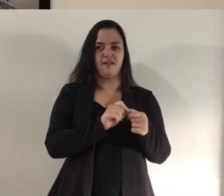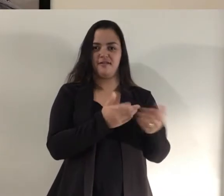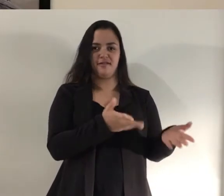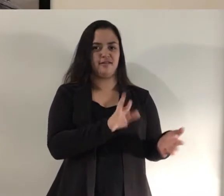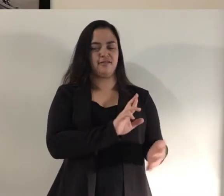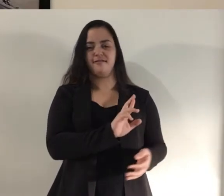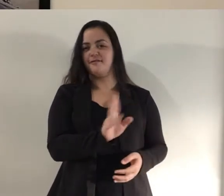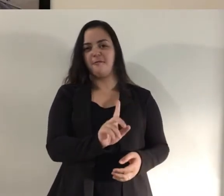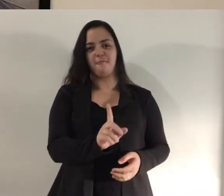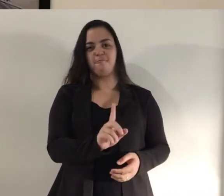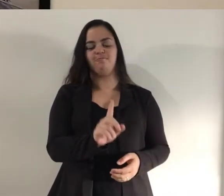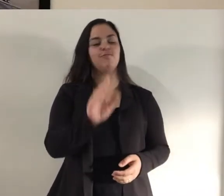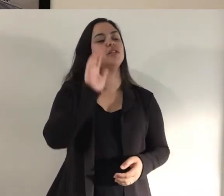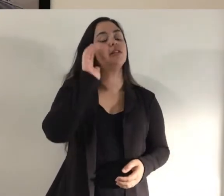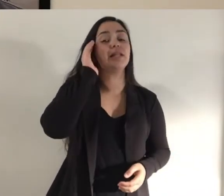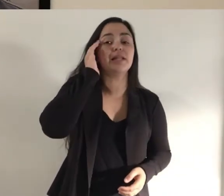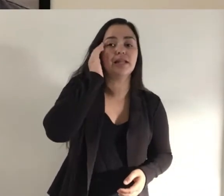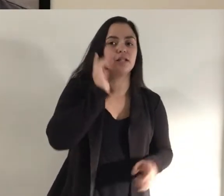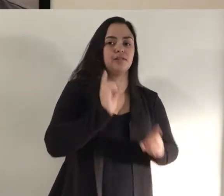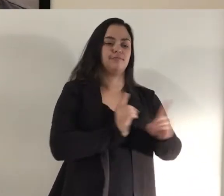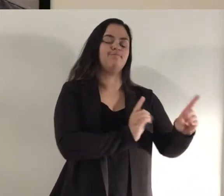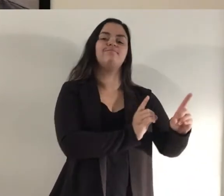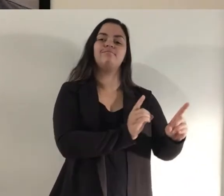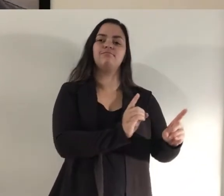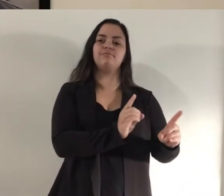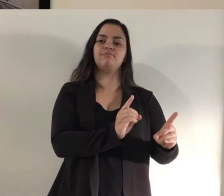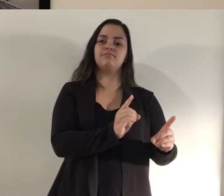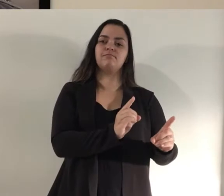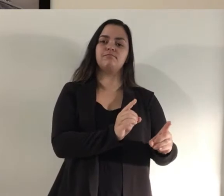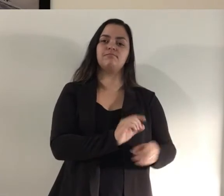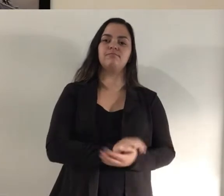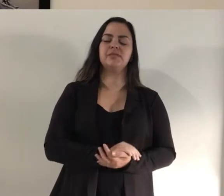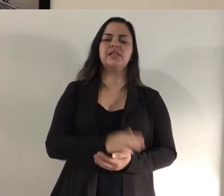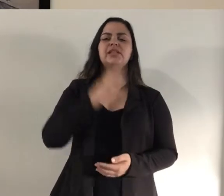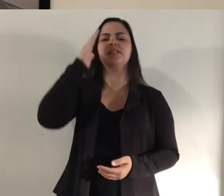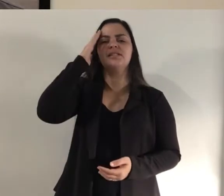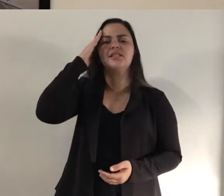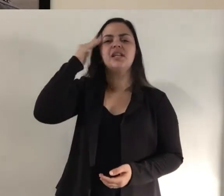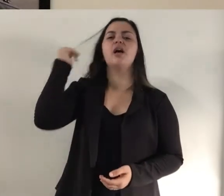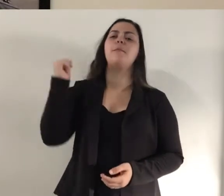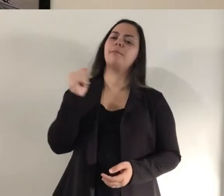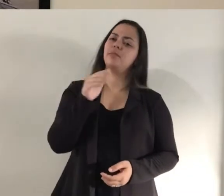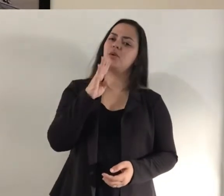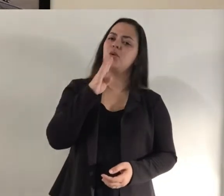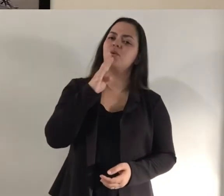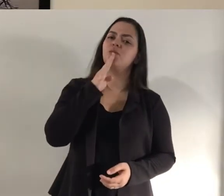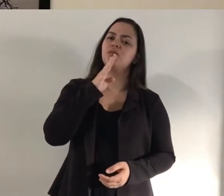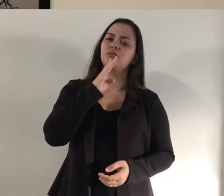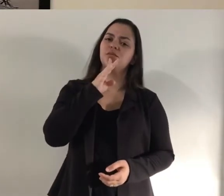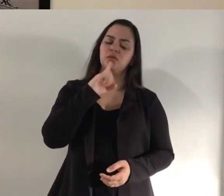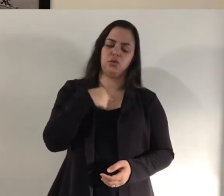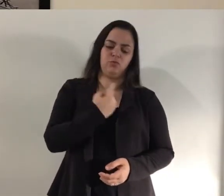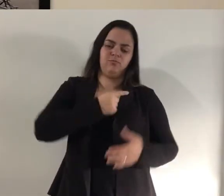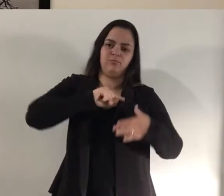entende, ele reconhece, ele conhece muito bem a nossa essência. Ele conhece a